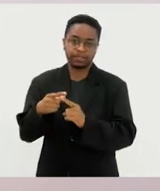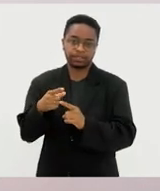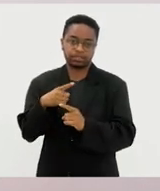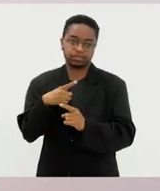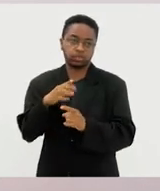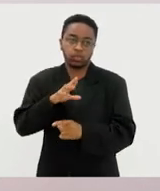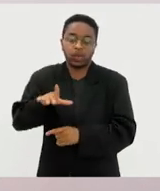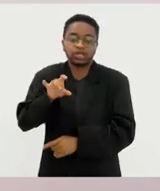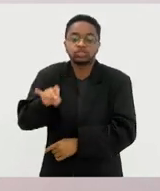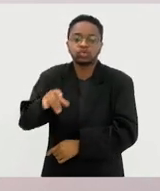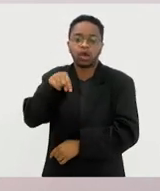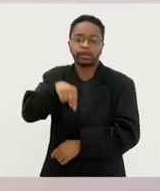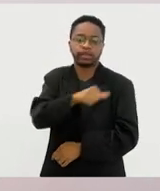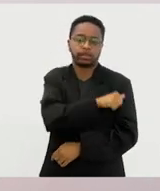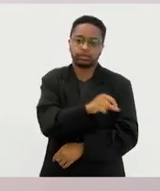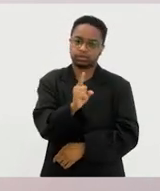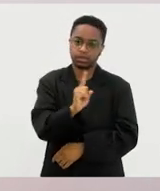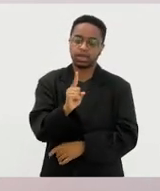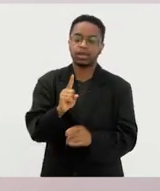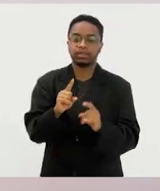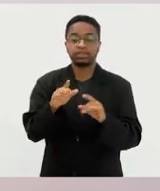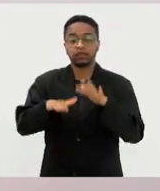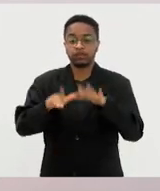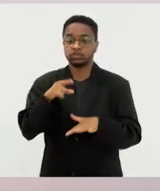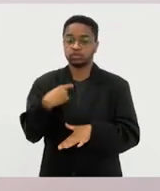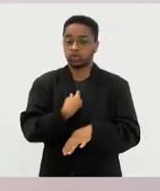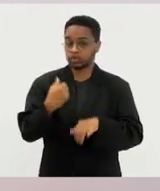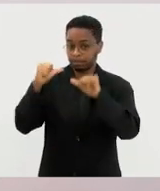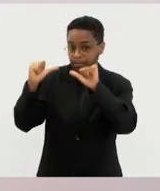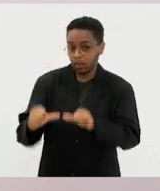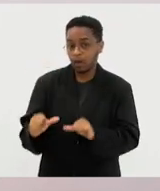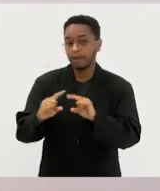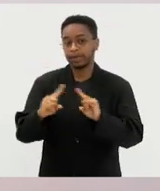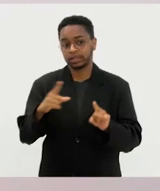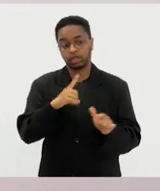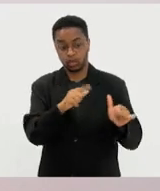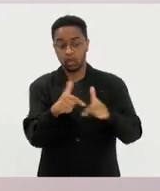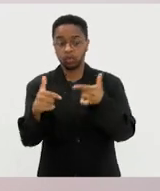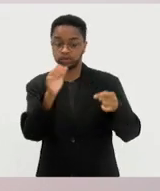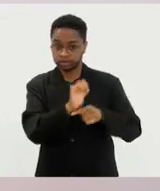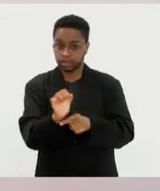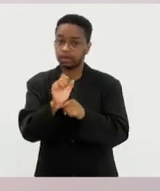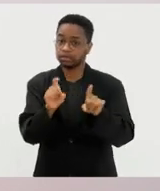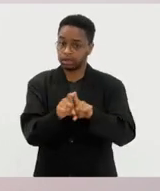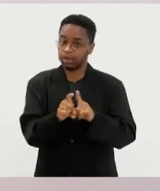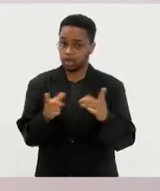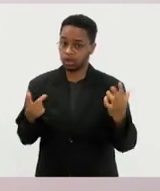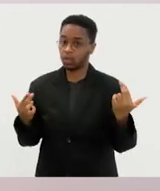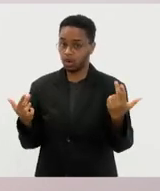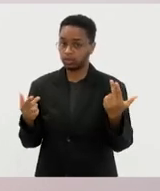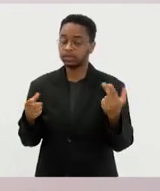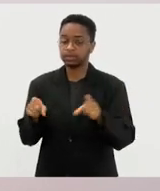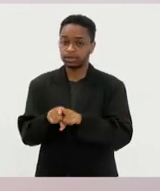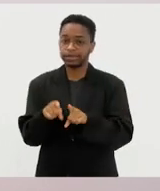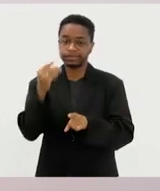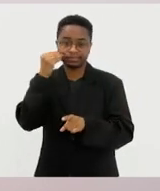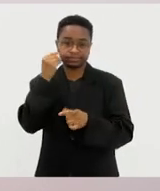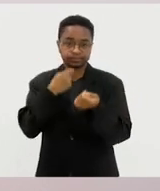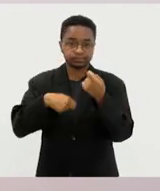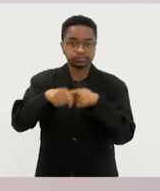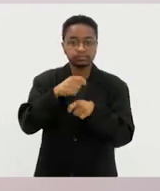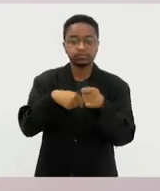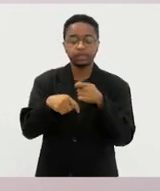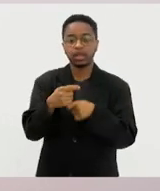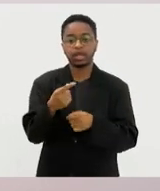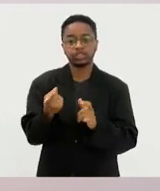aqui para a federação, mas outros estão na iminência de entrar, outros estão renegociando seus regimes